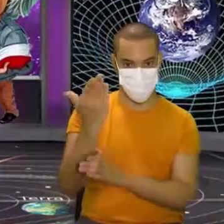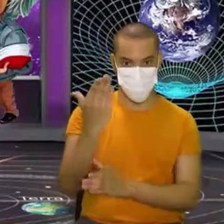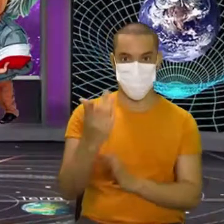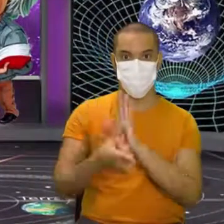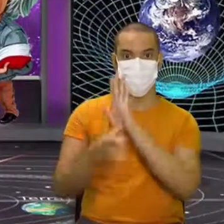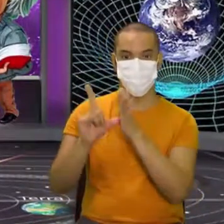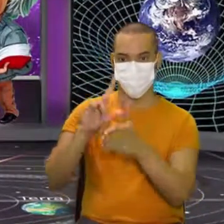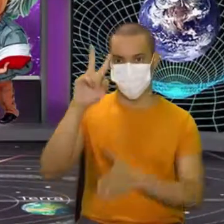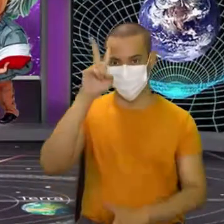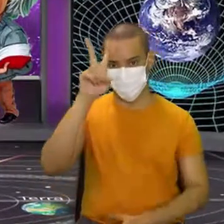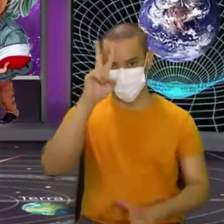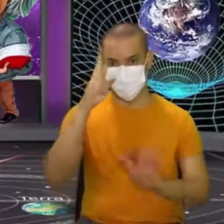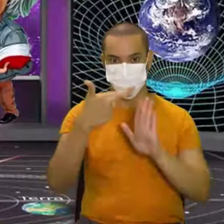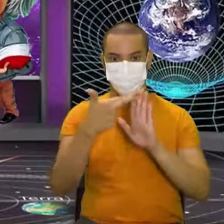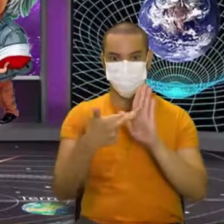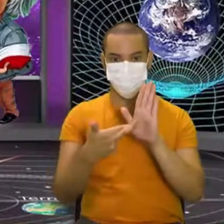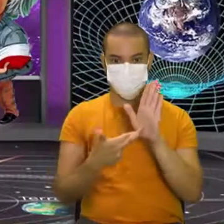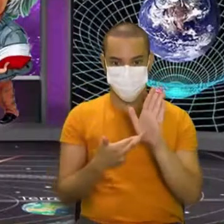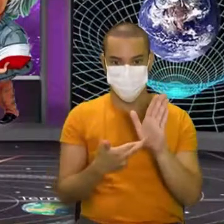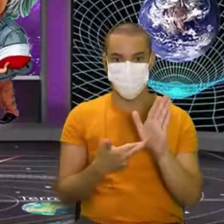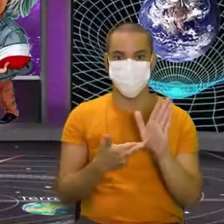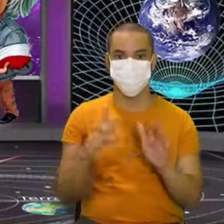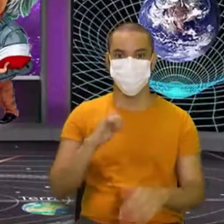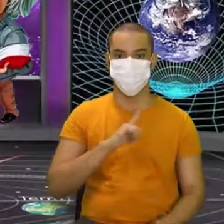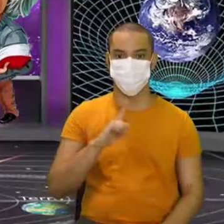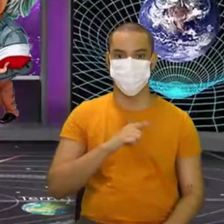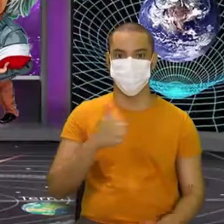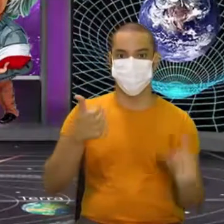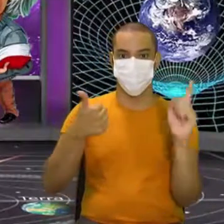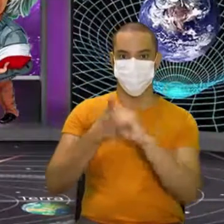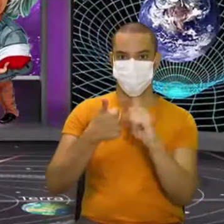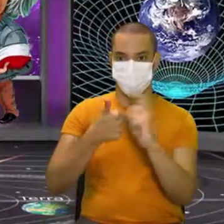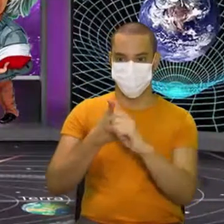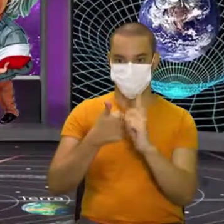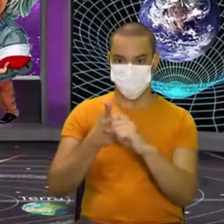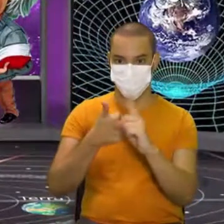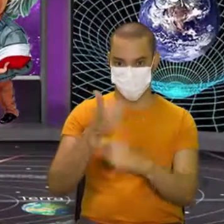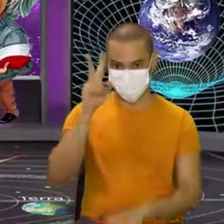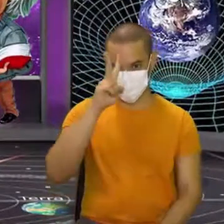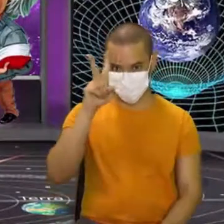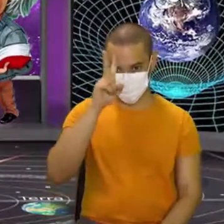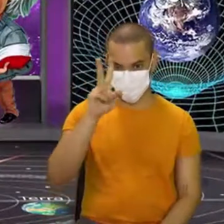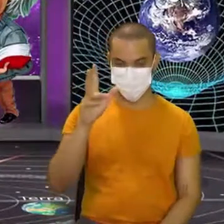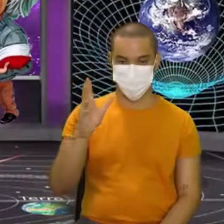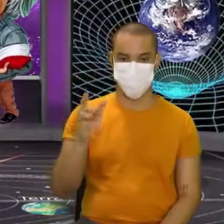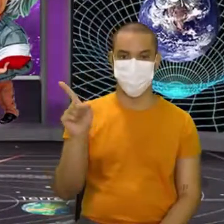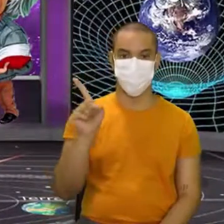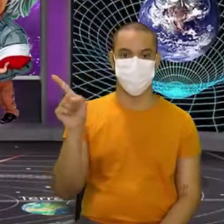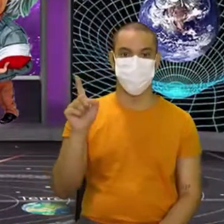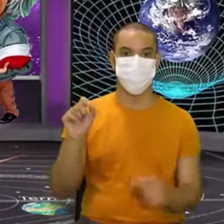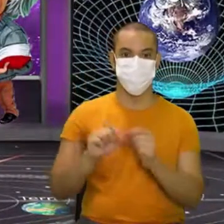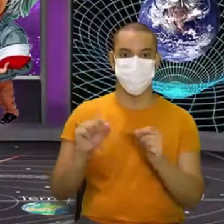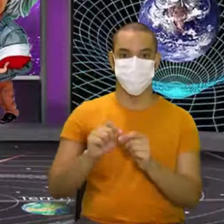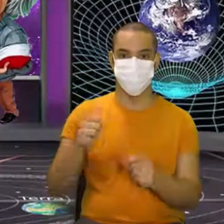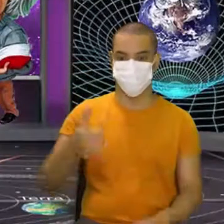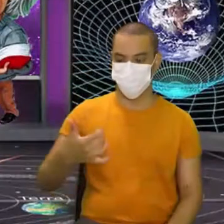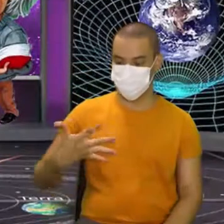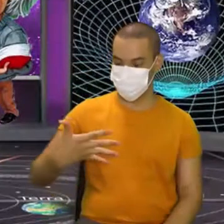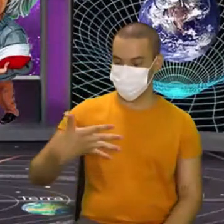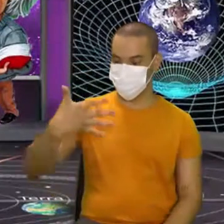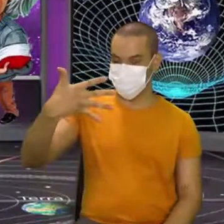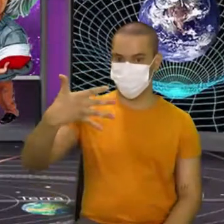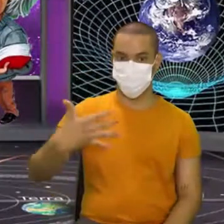viram lá com a regra né corrente elétrica na direção do dedo então o que é que faz você sob